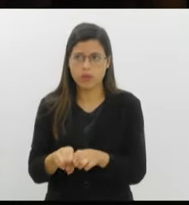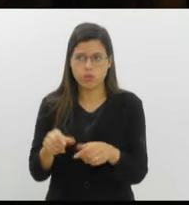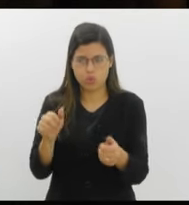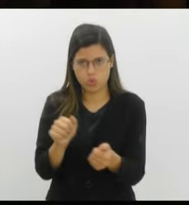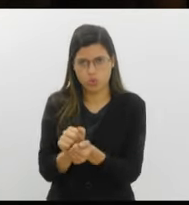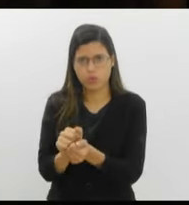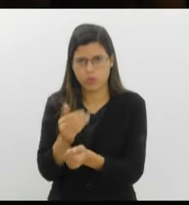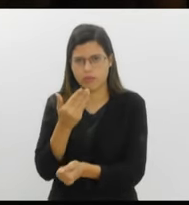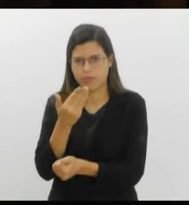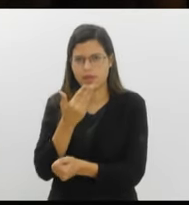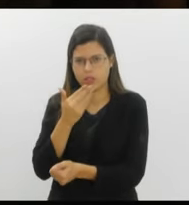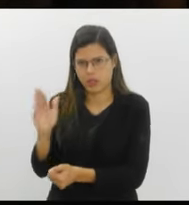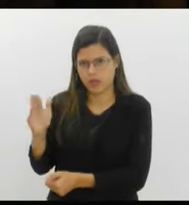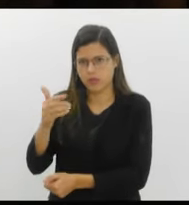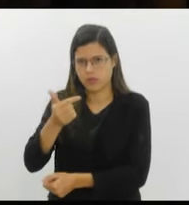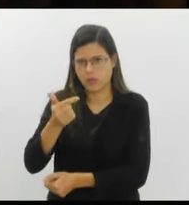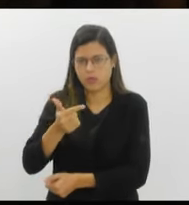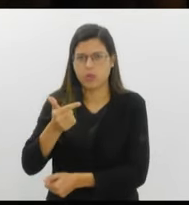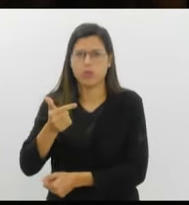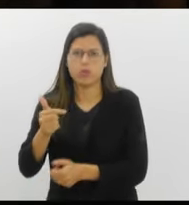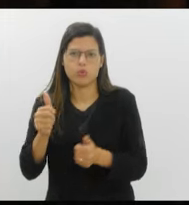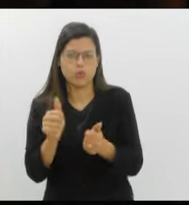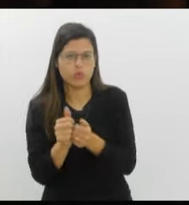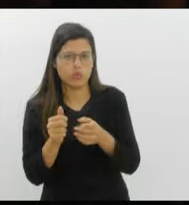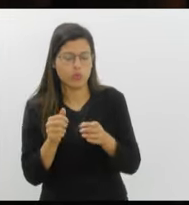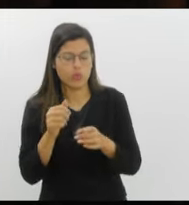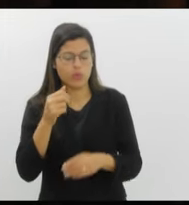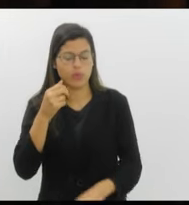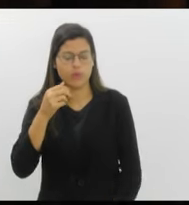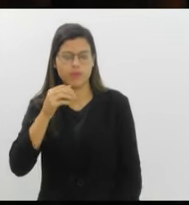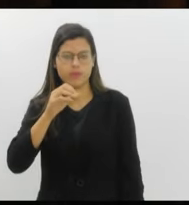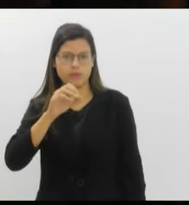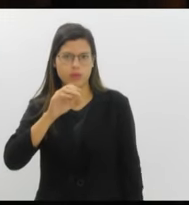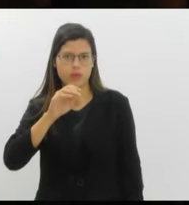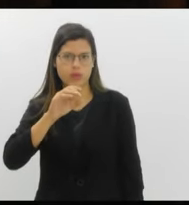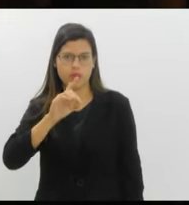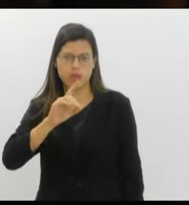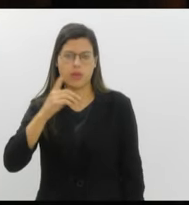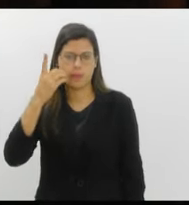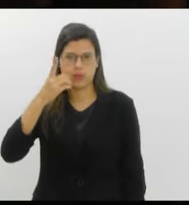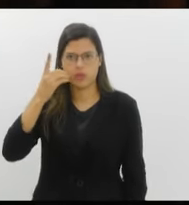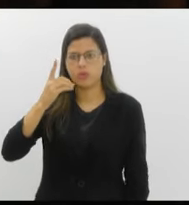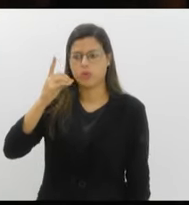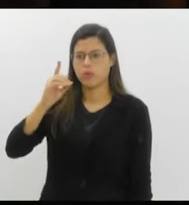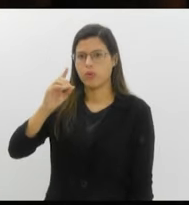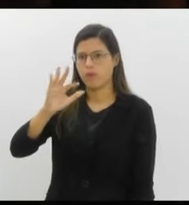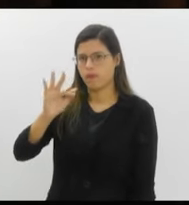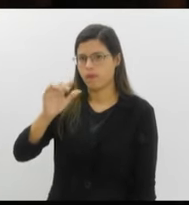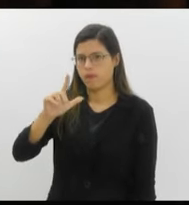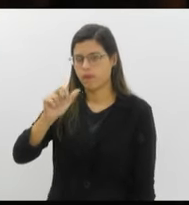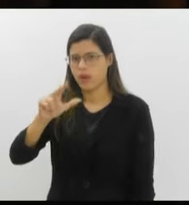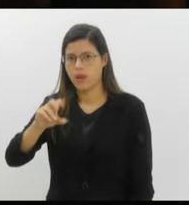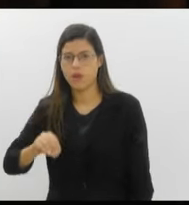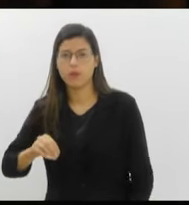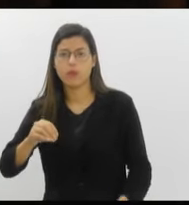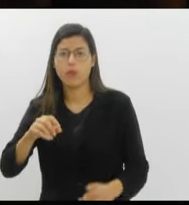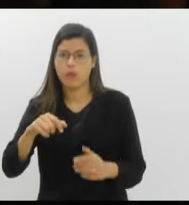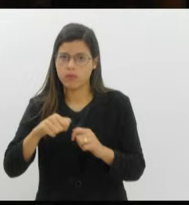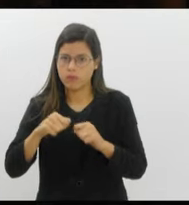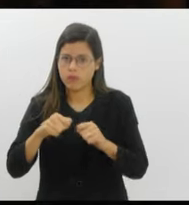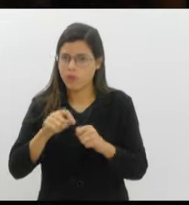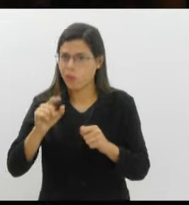Flávio Bolsonaro, estava envolto num caso de violência doméstica, num caso de misoginia, mais uma